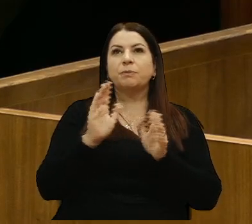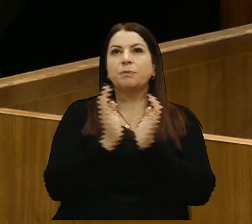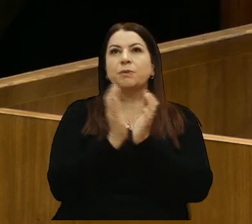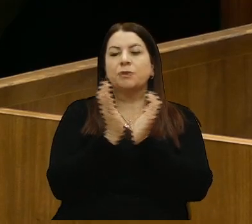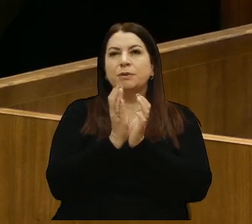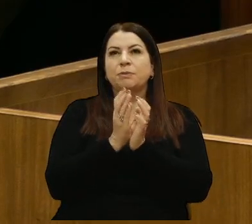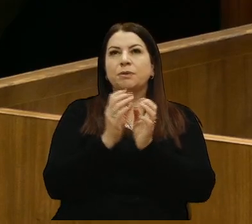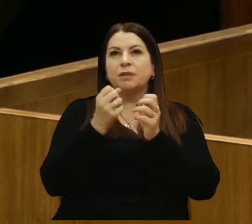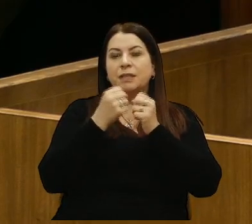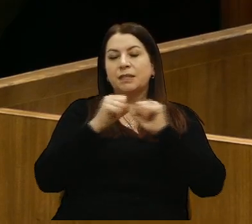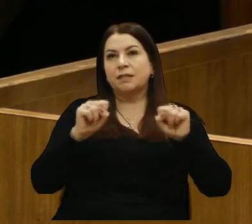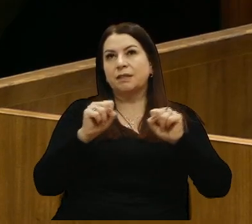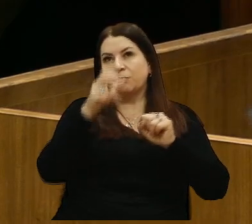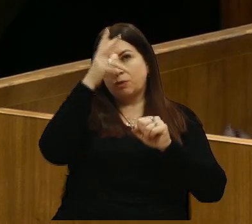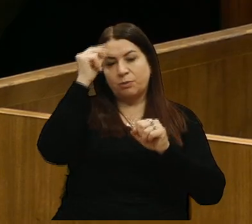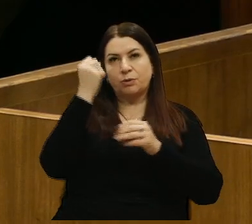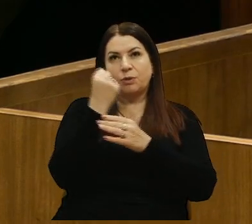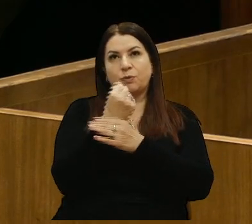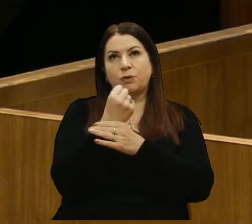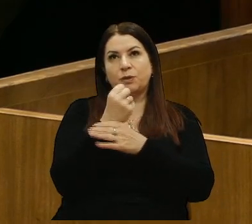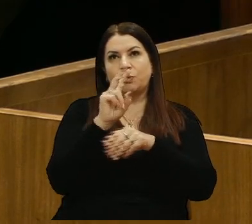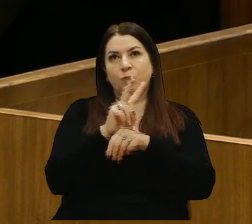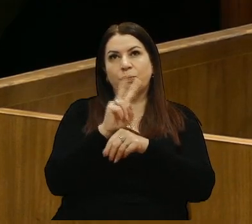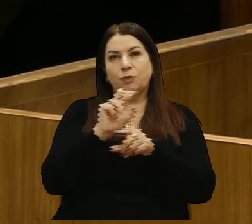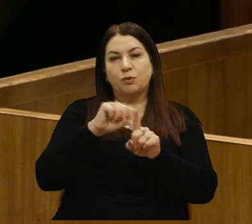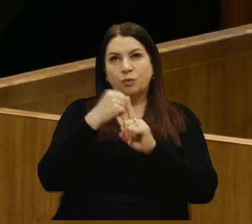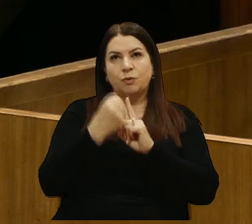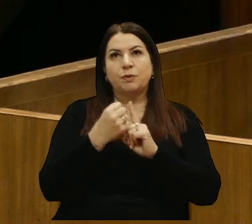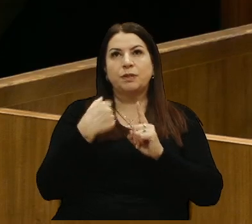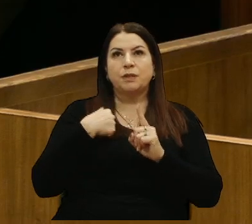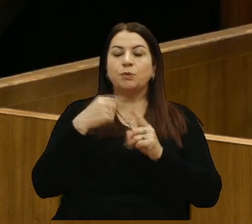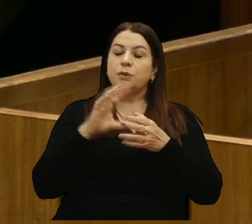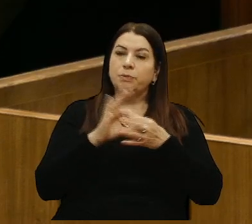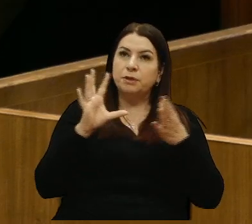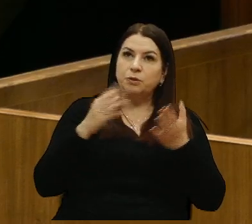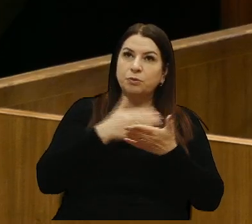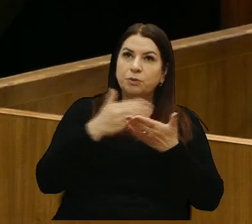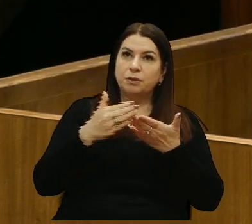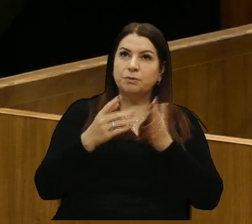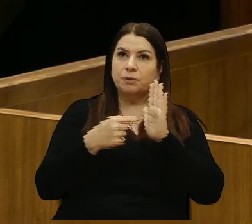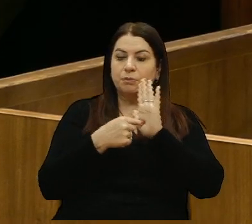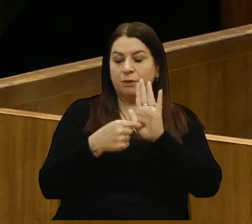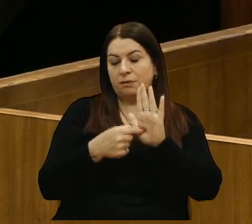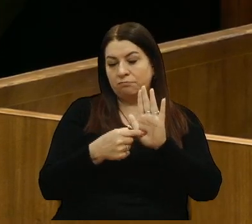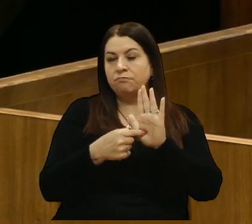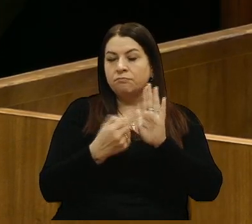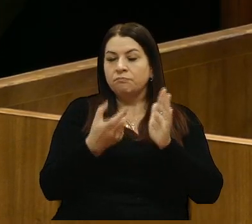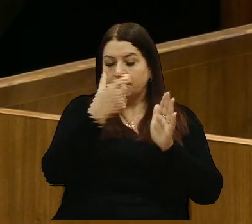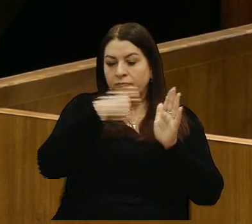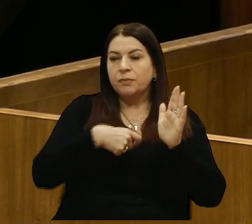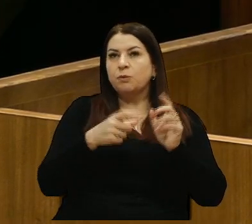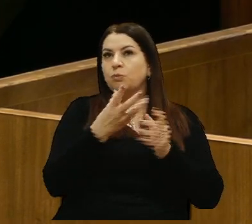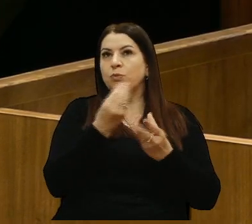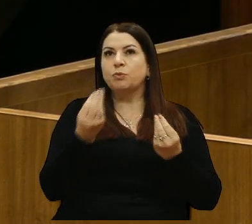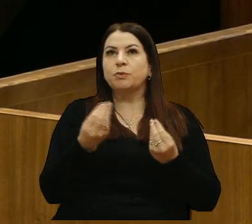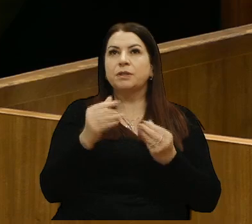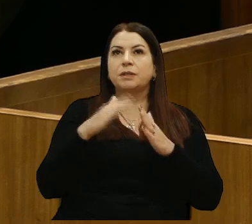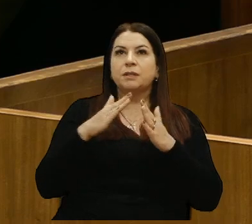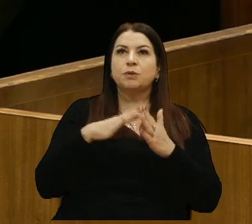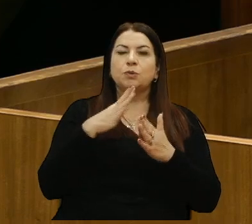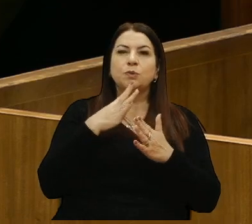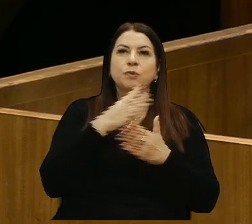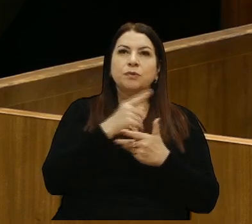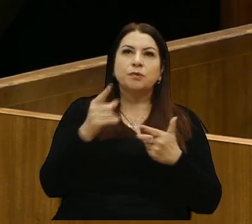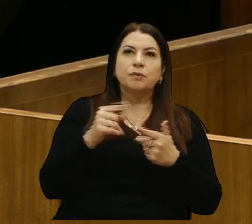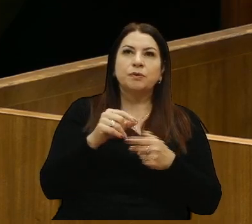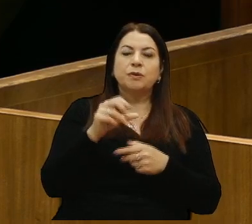colegas da Secretaria Municipal de Segurança Pública e Proteção Social. Eu tomo a liberdade de iniciar me apresentando, porque embora muitos de vocês dessa casa me conheçam,